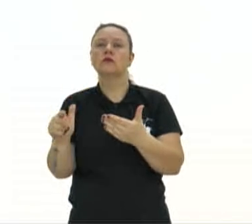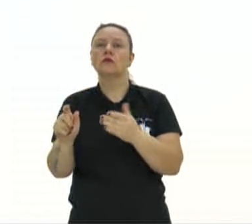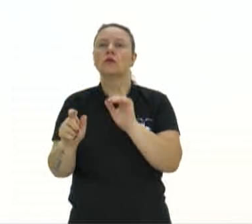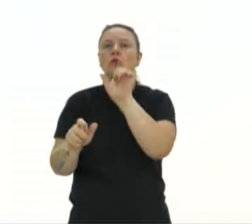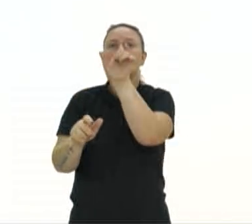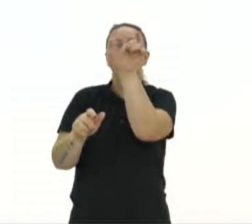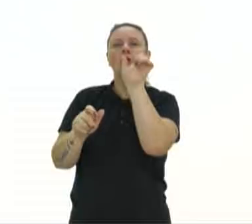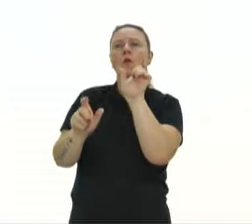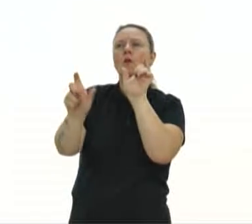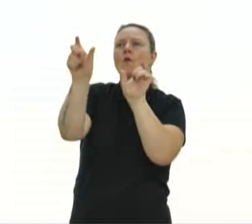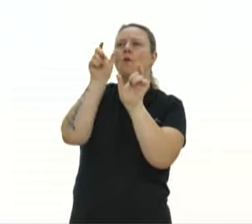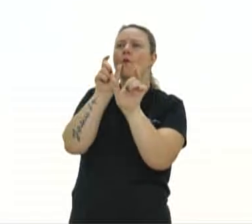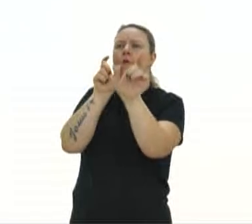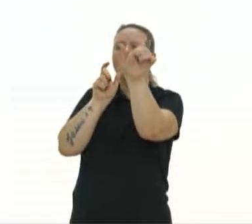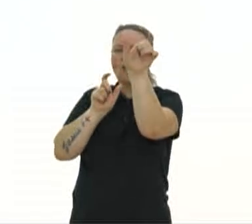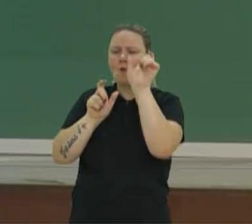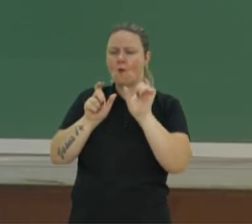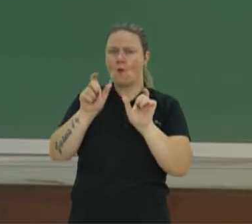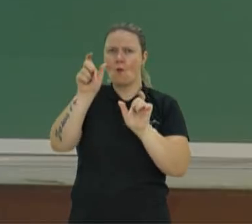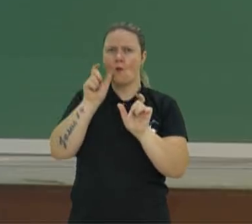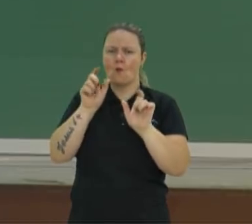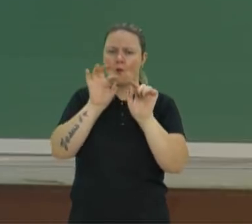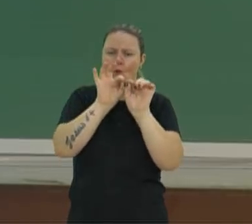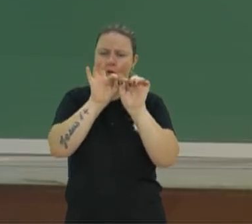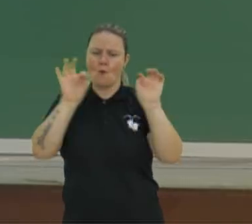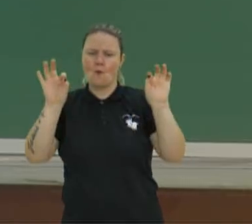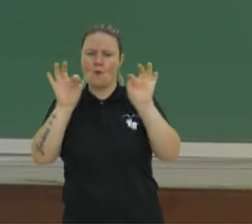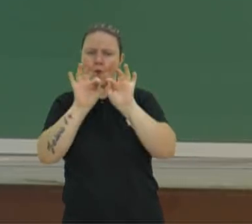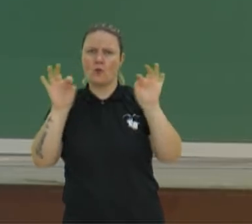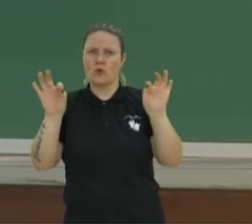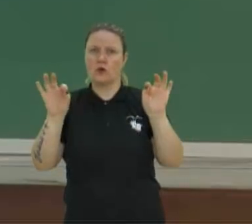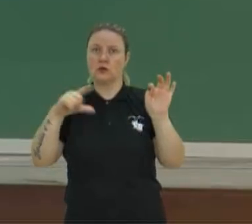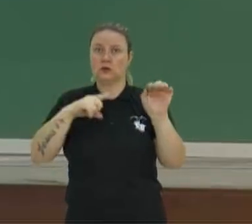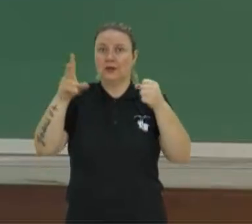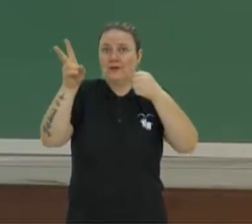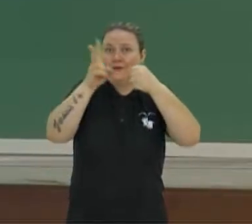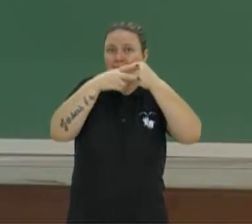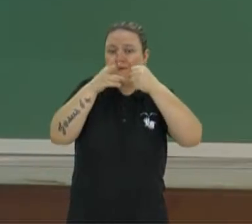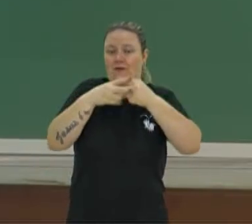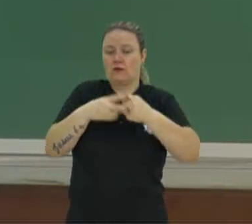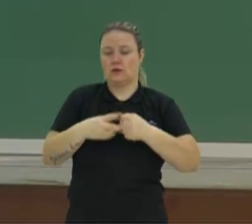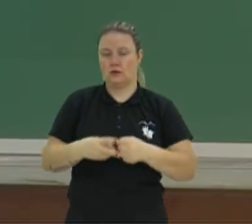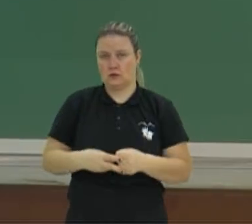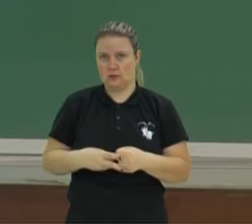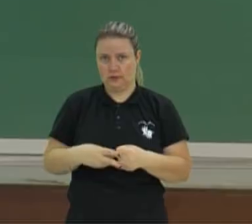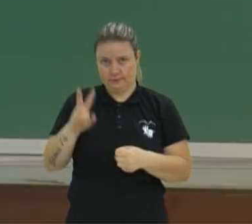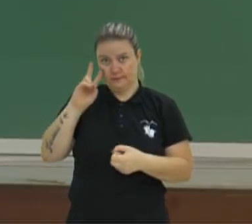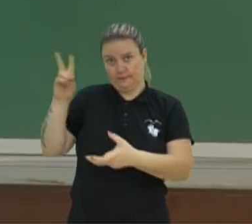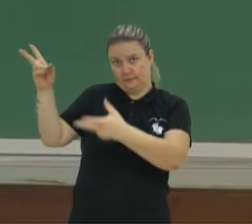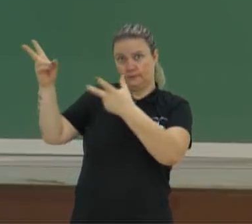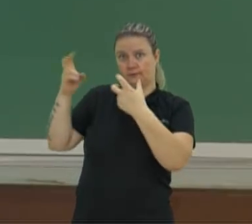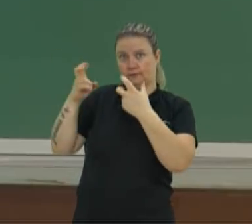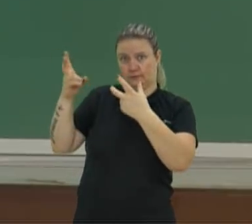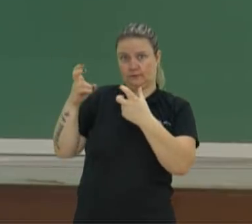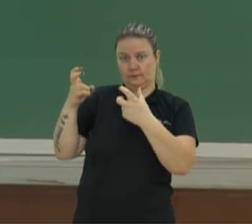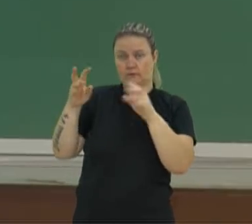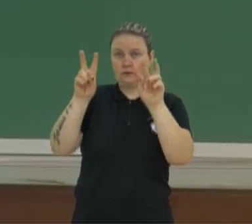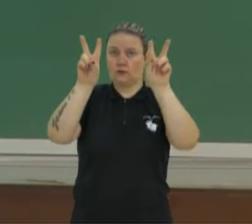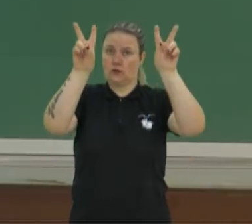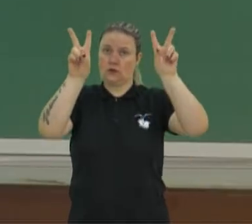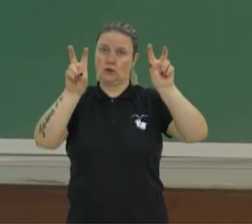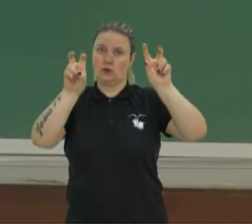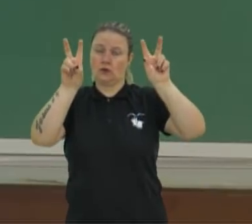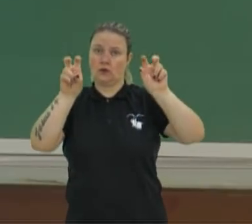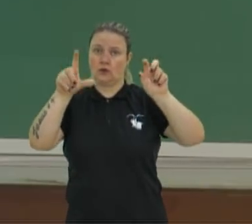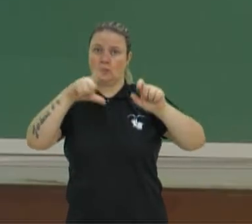palavras sublinhadas, e aqui nós temos verbos sublinhados. Retome comigo quais são. No título ali, na